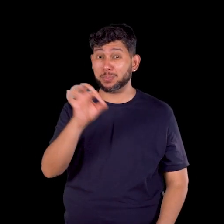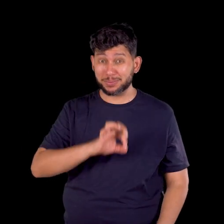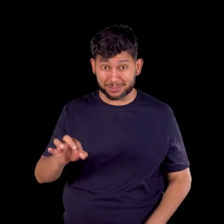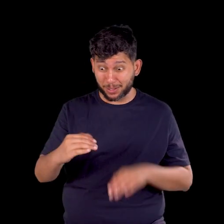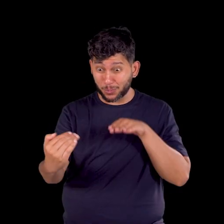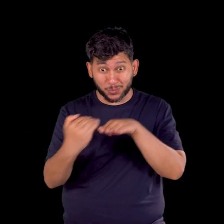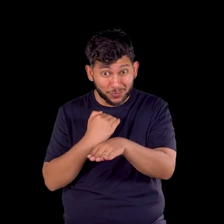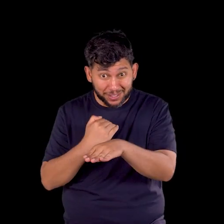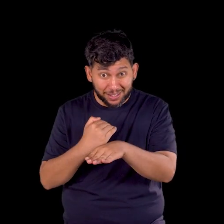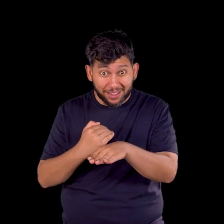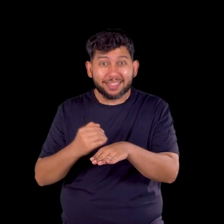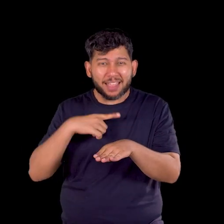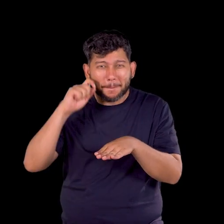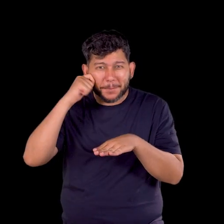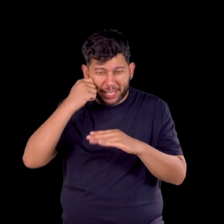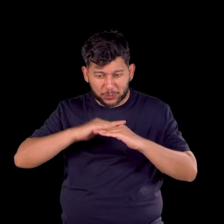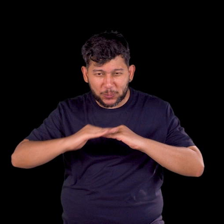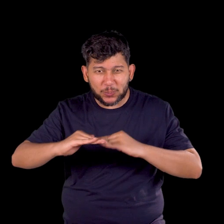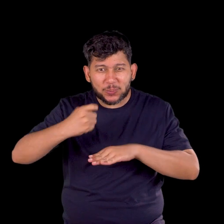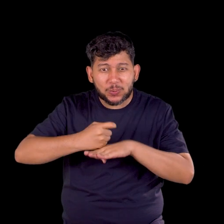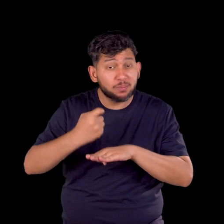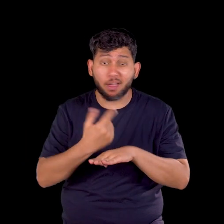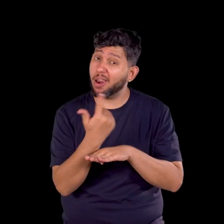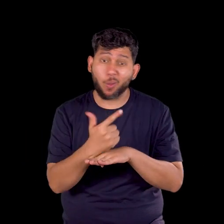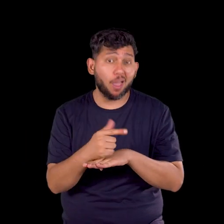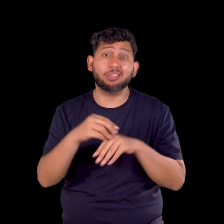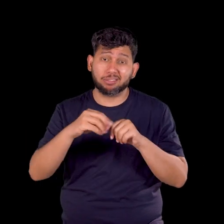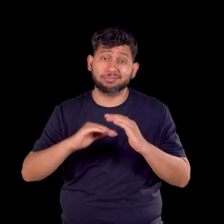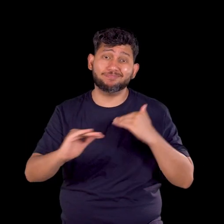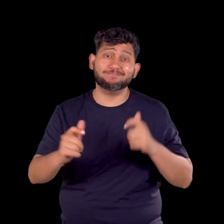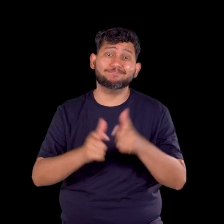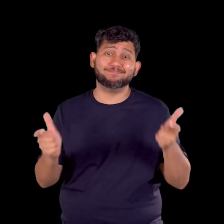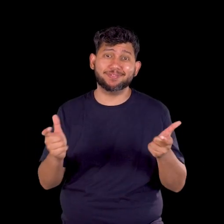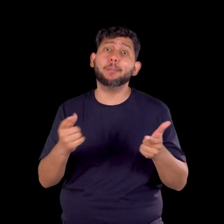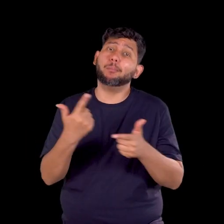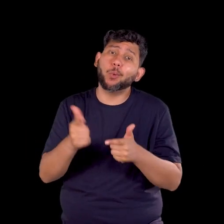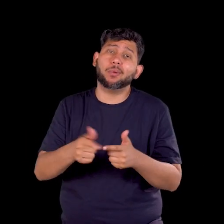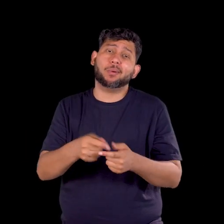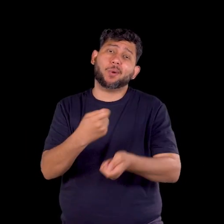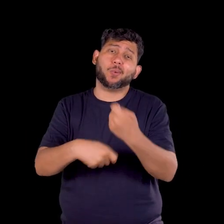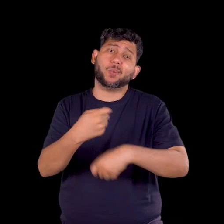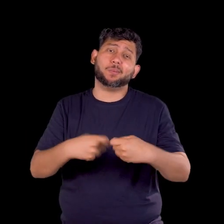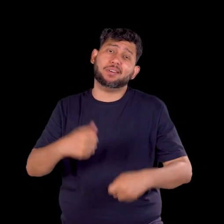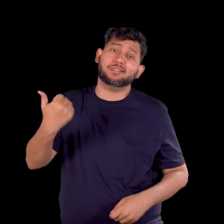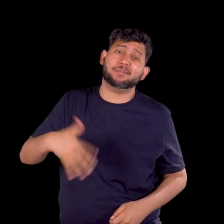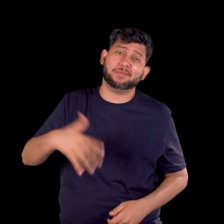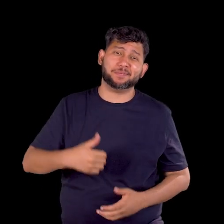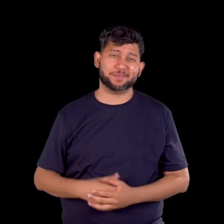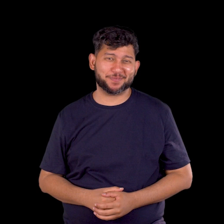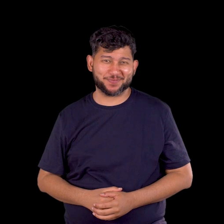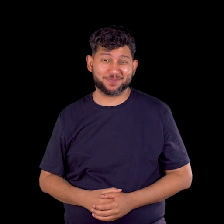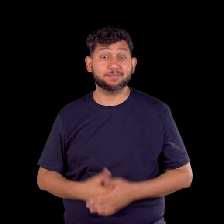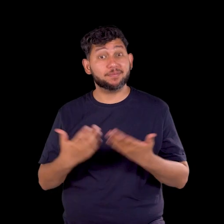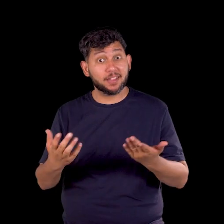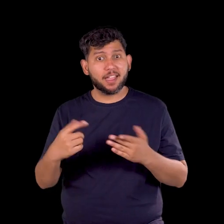asfaltadas, fato que traz sérias implicações para a economia, sobretudo em altos custos. Os custos